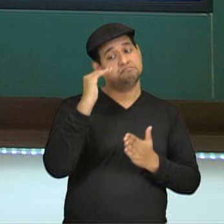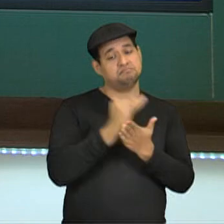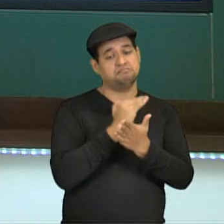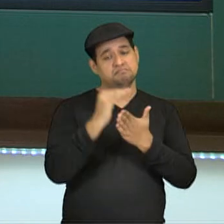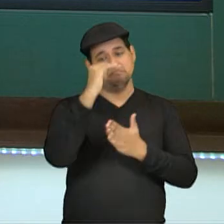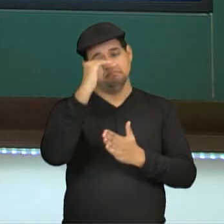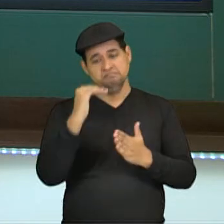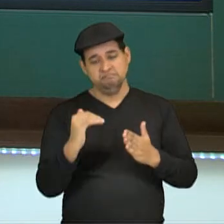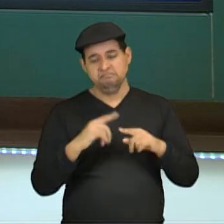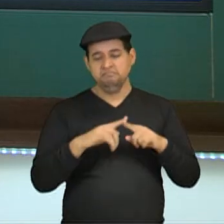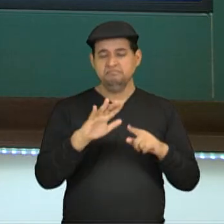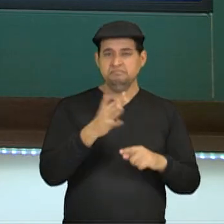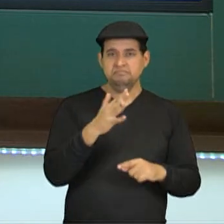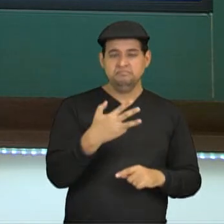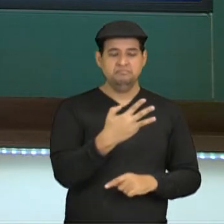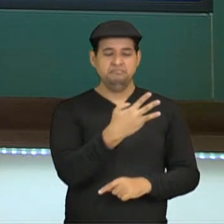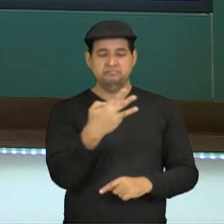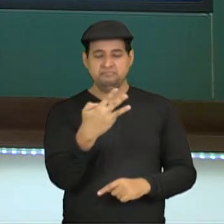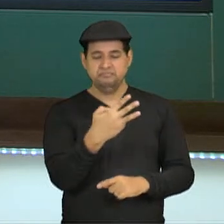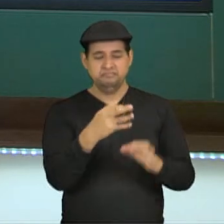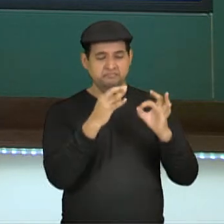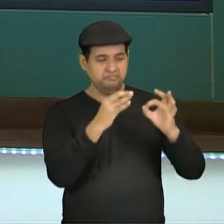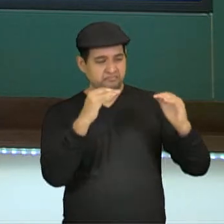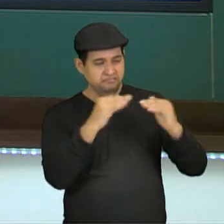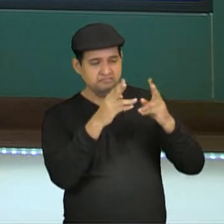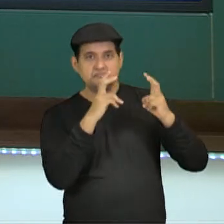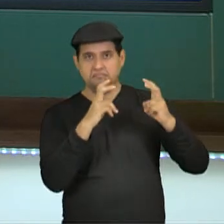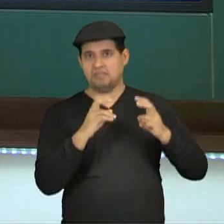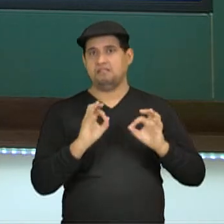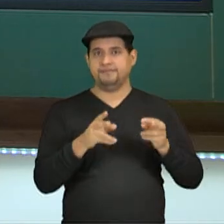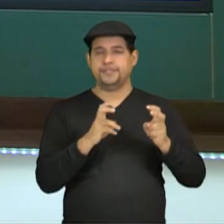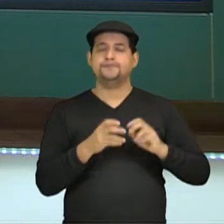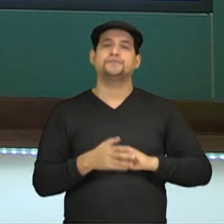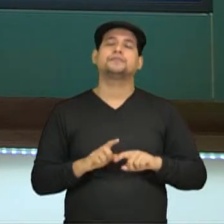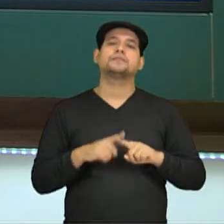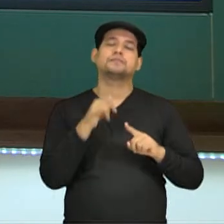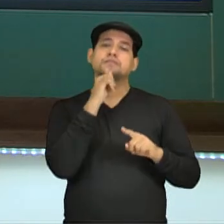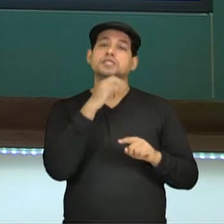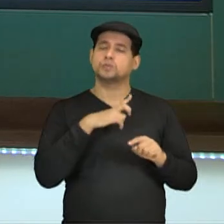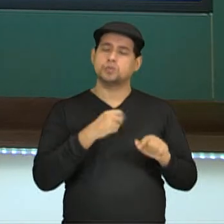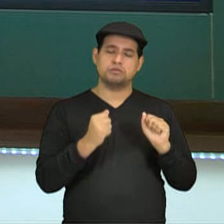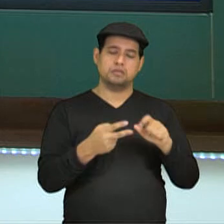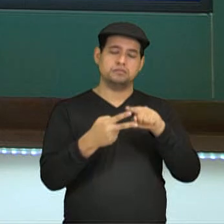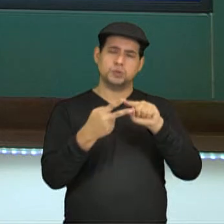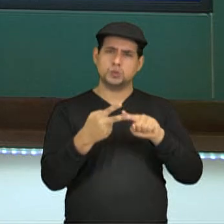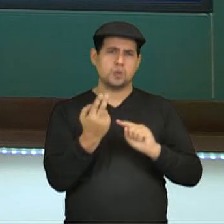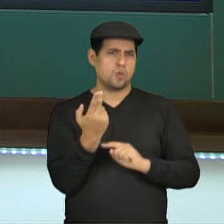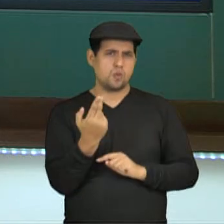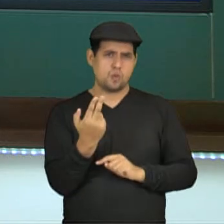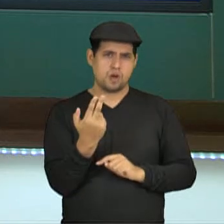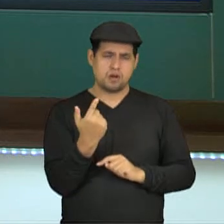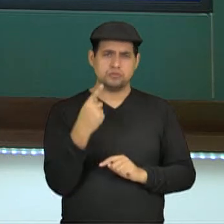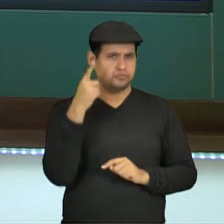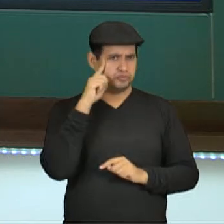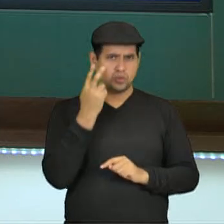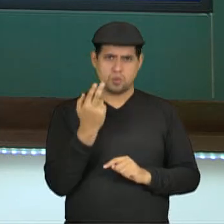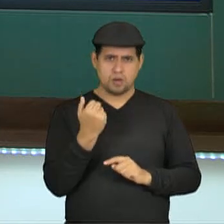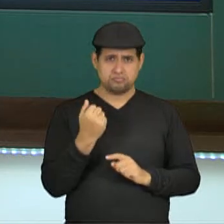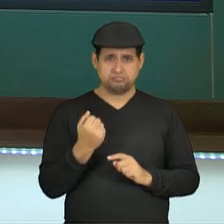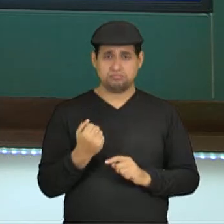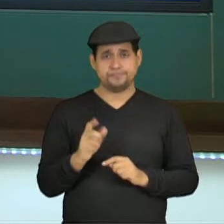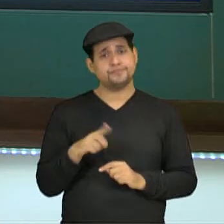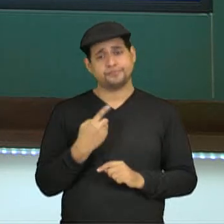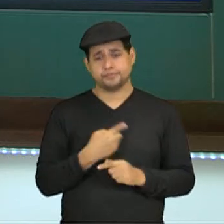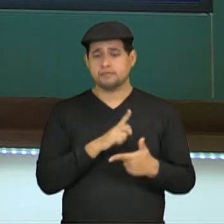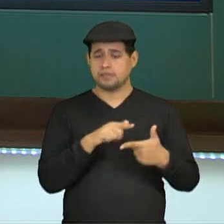menos, mas aproximadamente 33. Pode haver duas temperaturas iguais em um mesmo dia? O